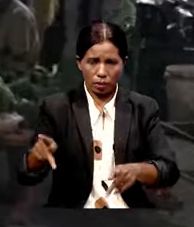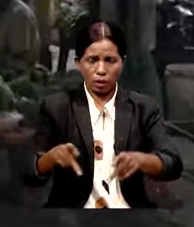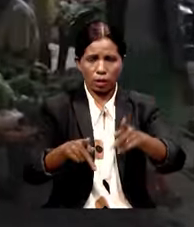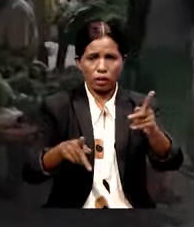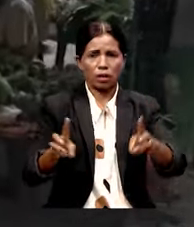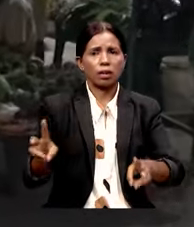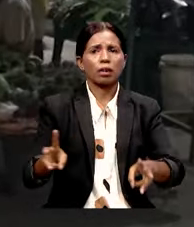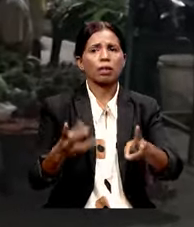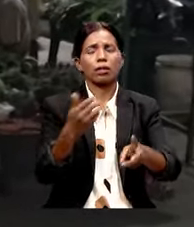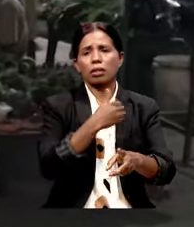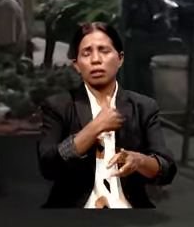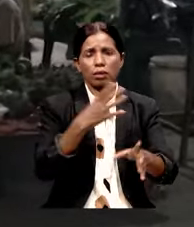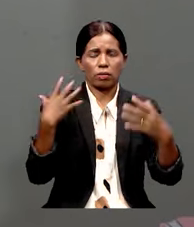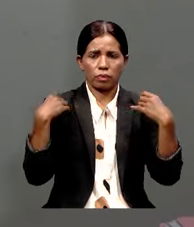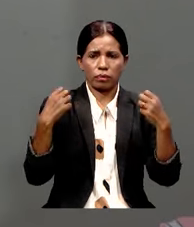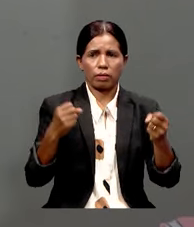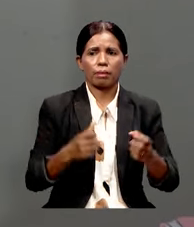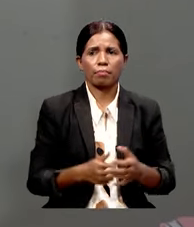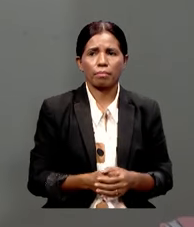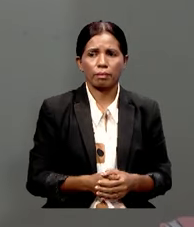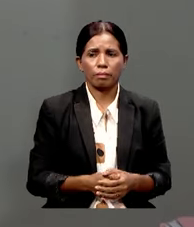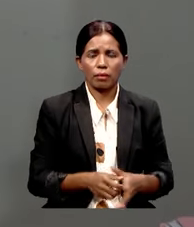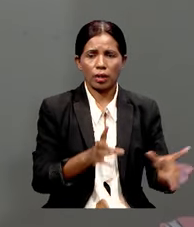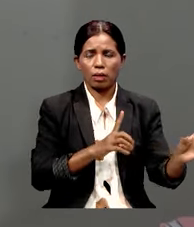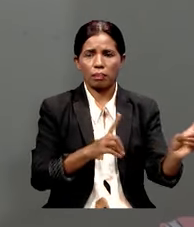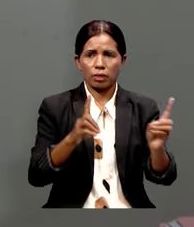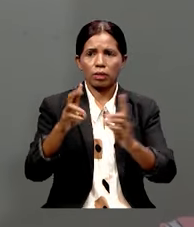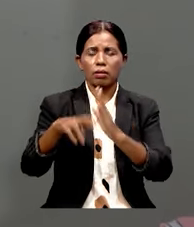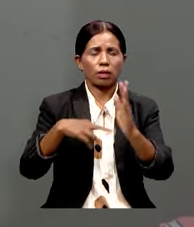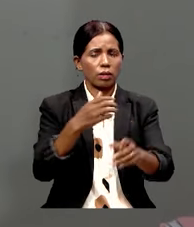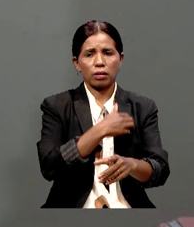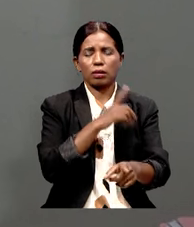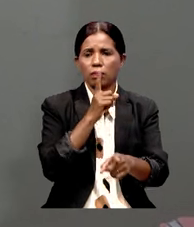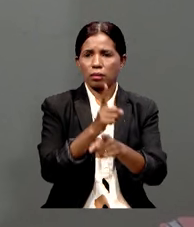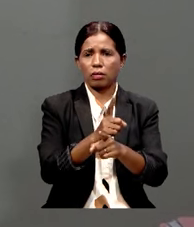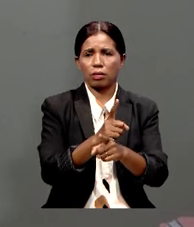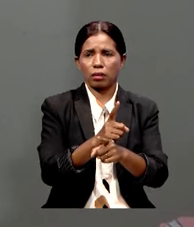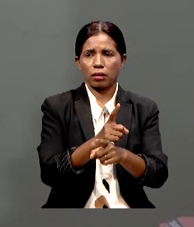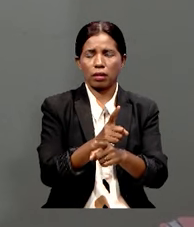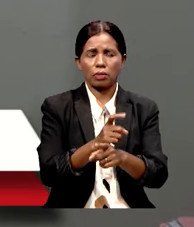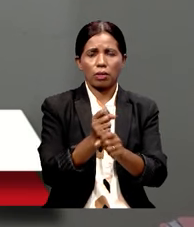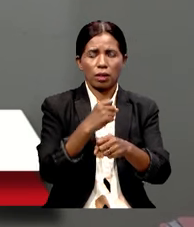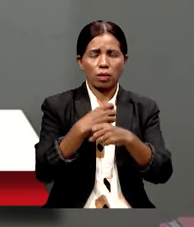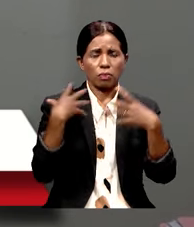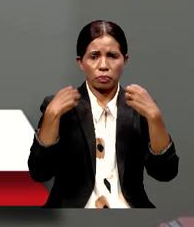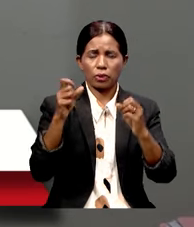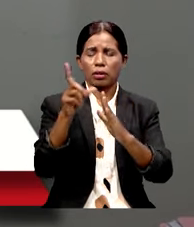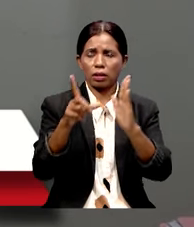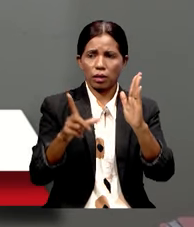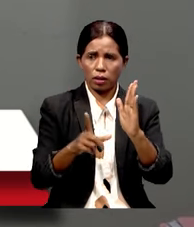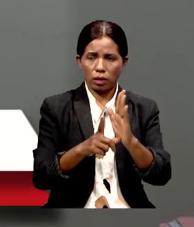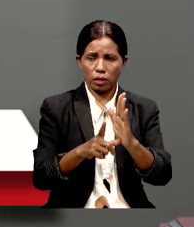dala nini, Sidau Forte. Nia implementação rigor, ne Sidau. At first week alene po ko